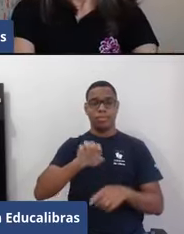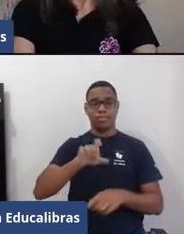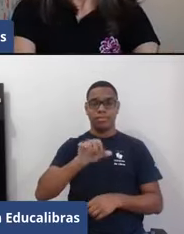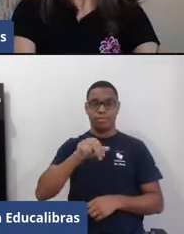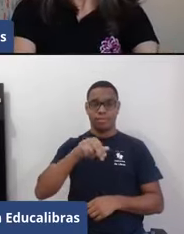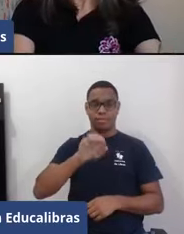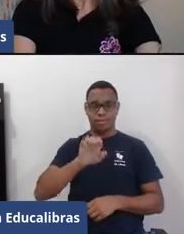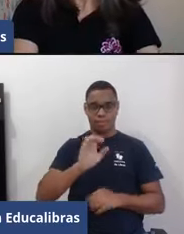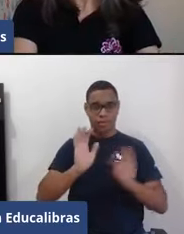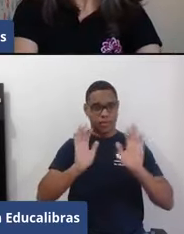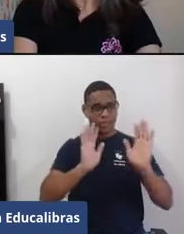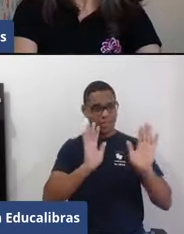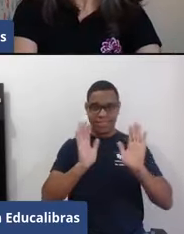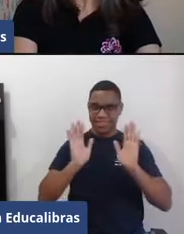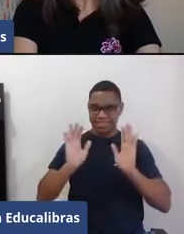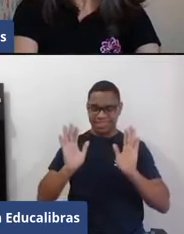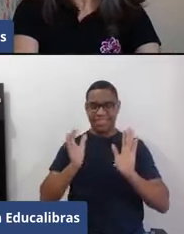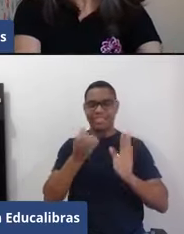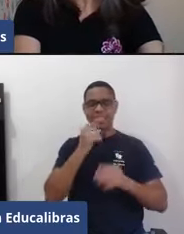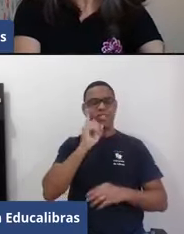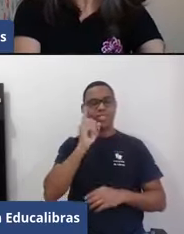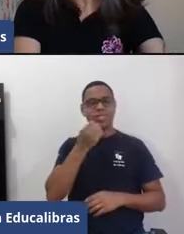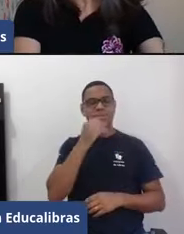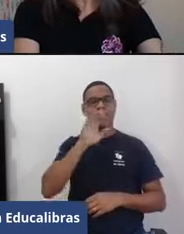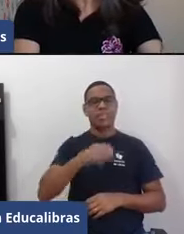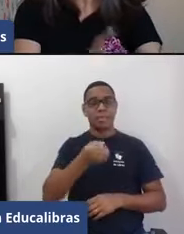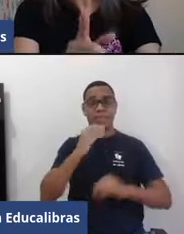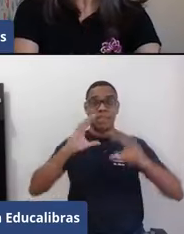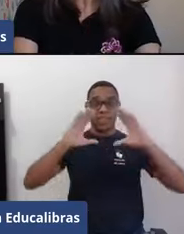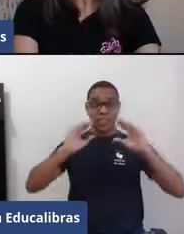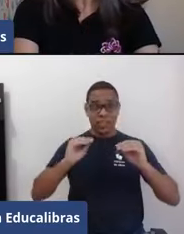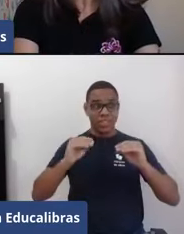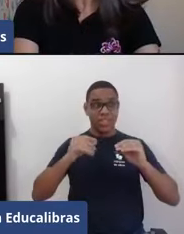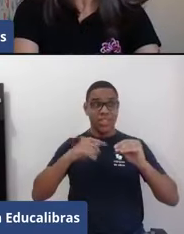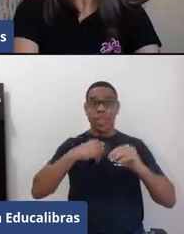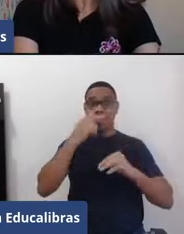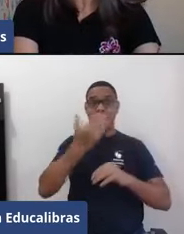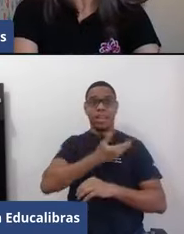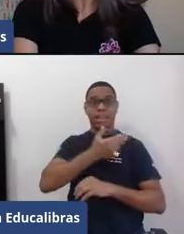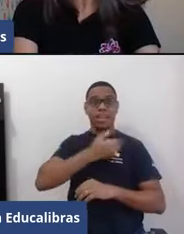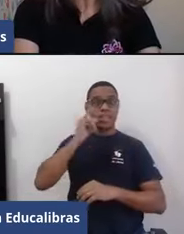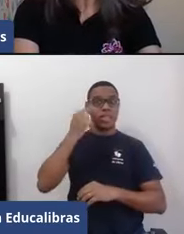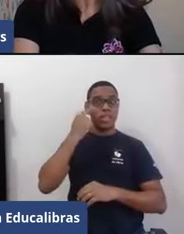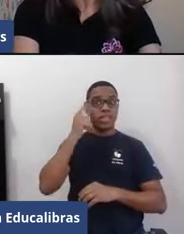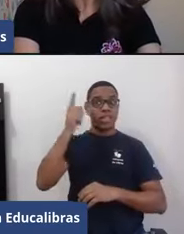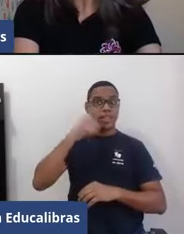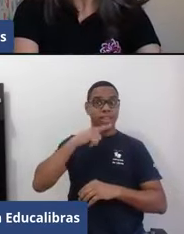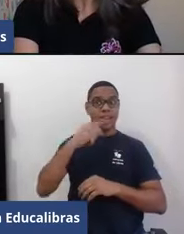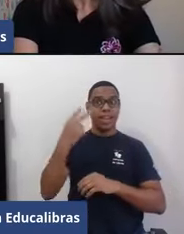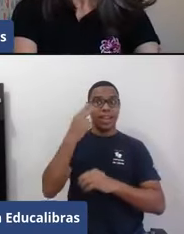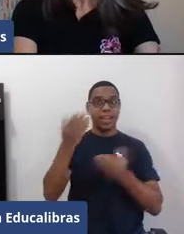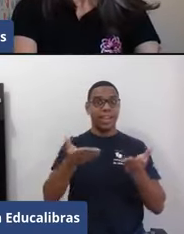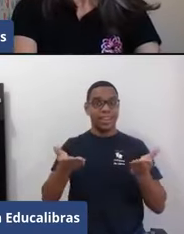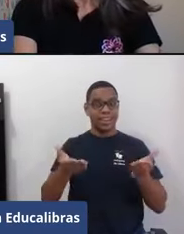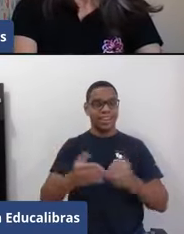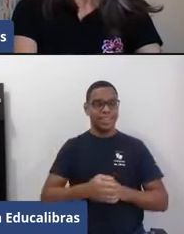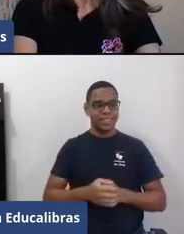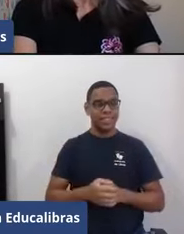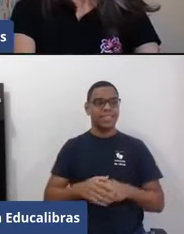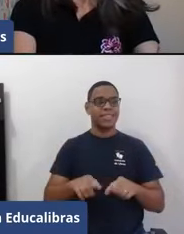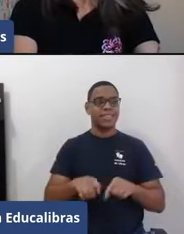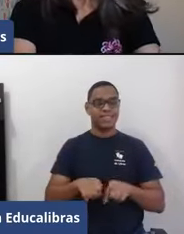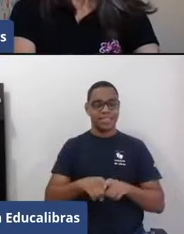dia. Bom dia, boa tarde, boa noite. Eu devo ter uma amiga do Japão aí online. Anderson aqui também